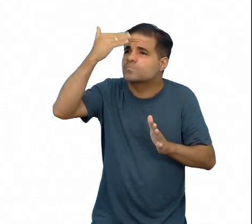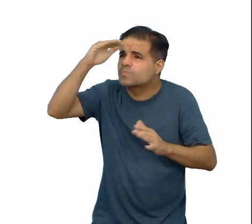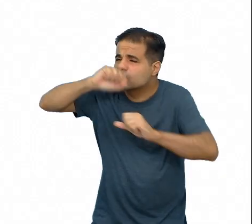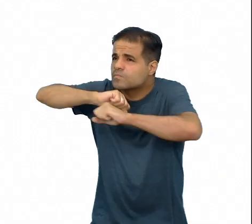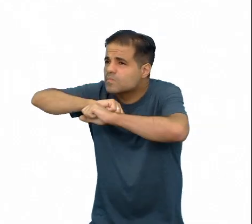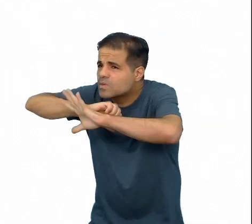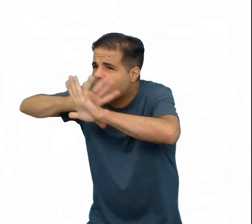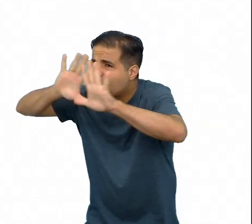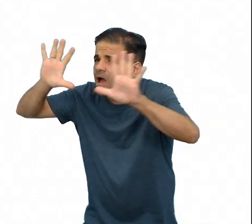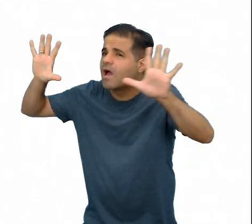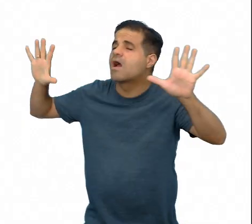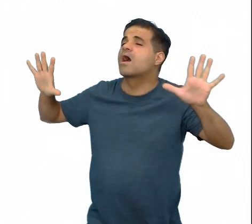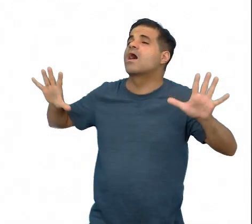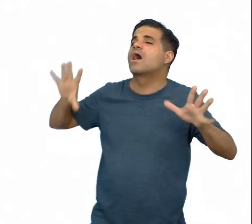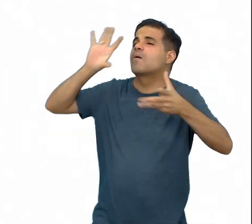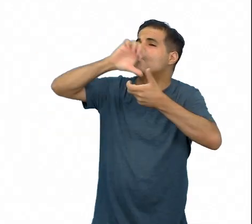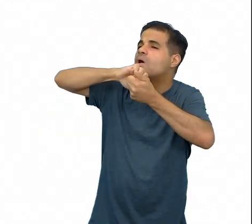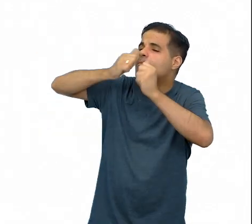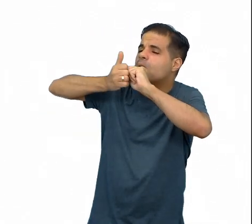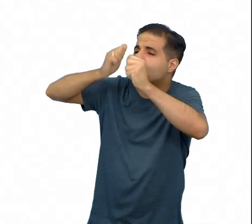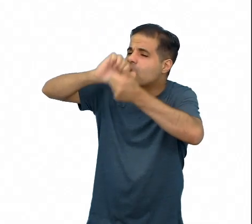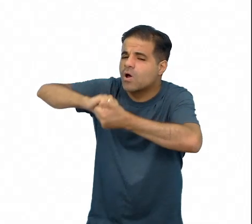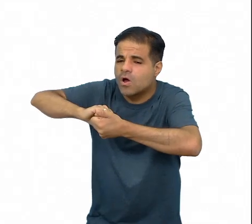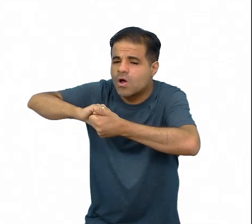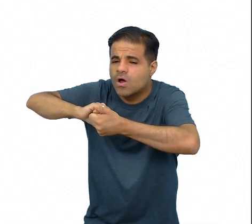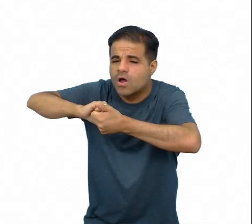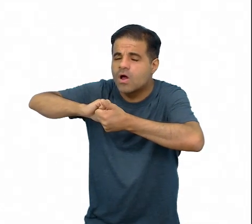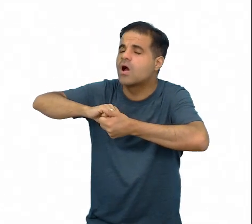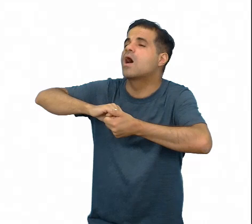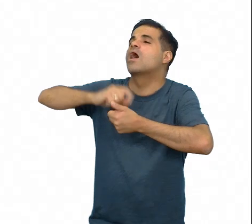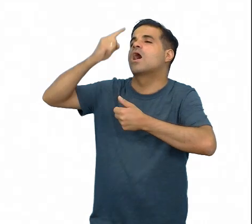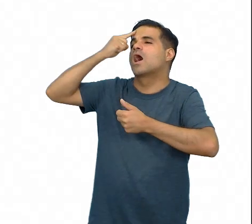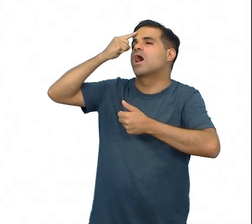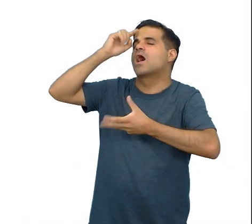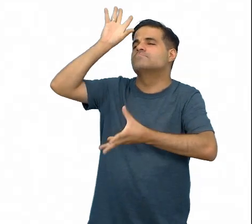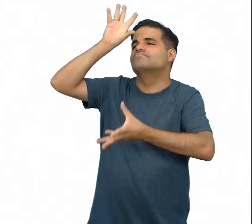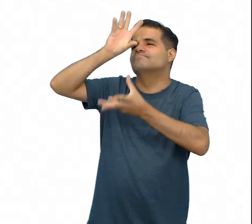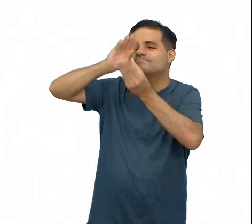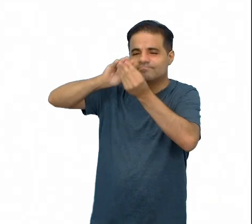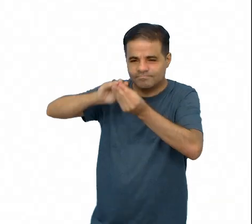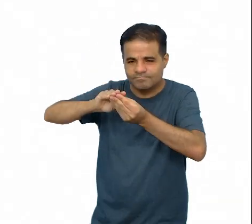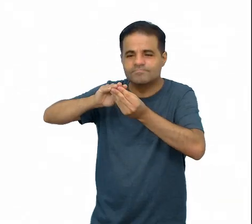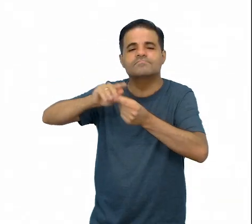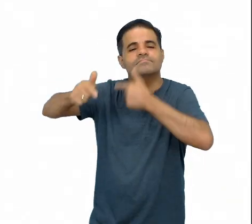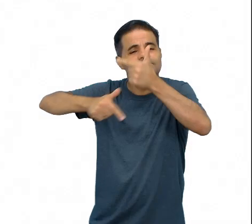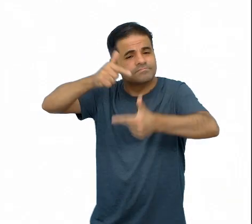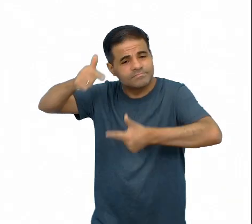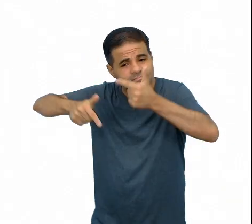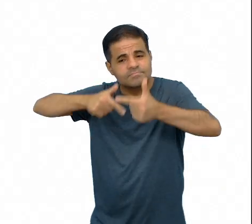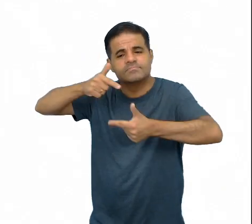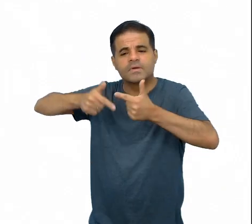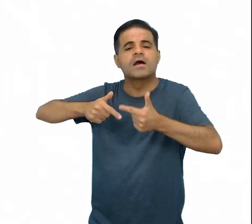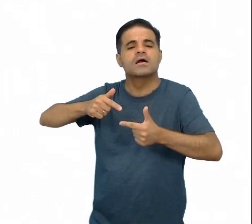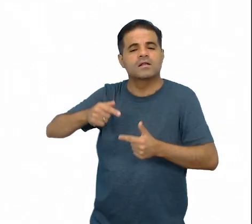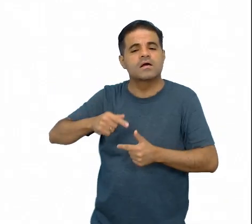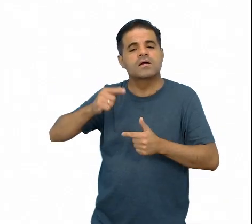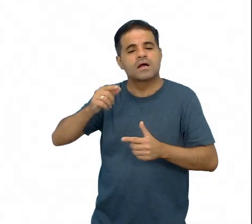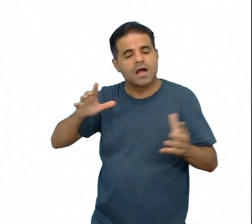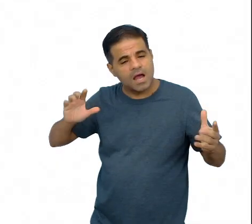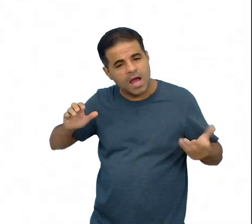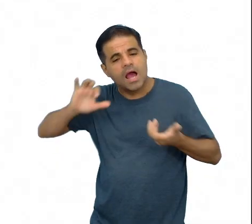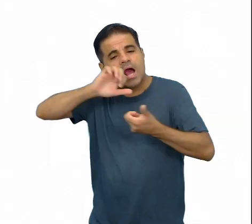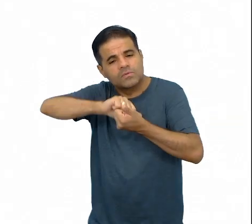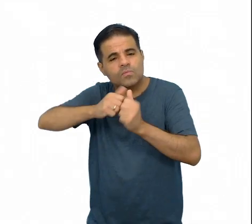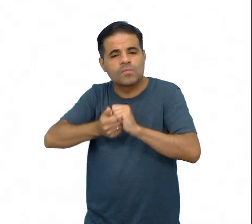entendimento melhor, para as adequações, porque a gente sempre acaba fazendo isso, né, no nosso trabalho. A gente sempre vai